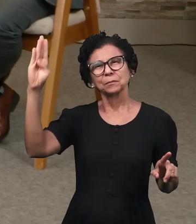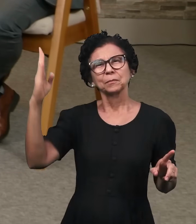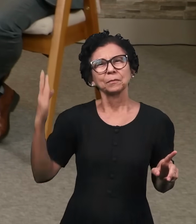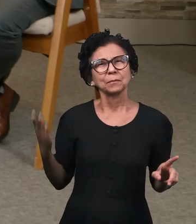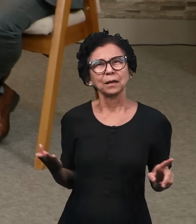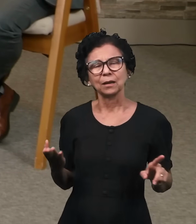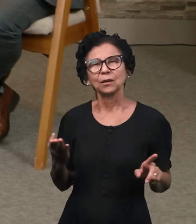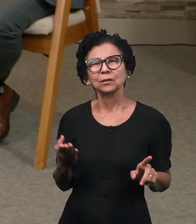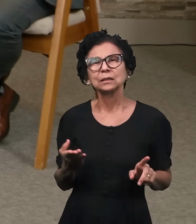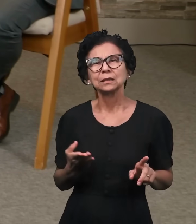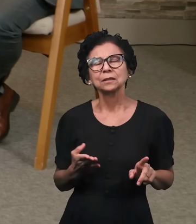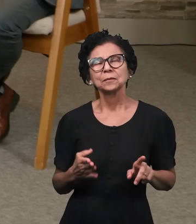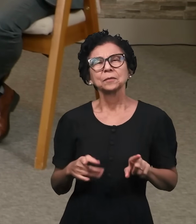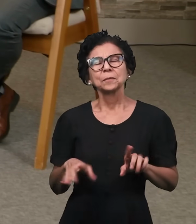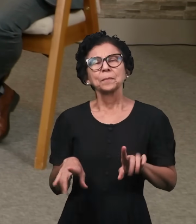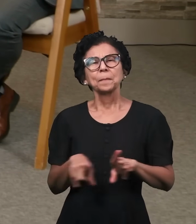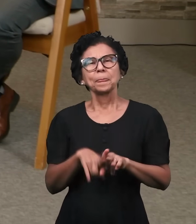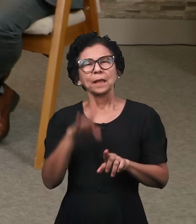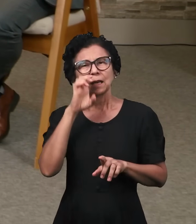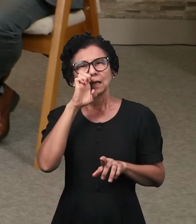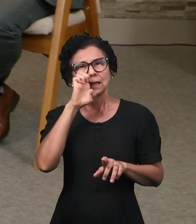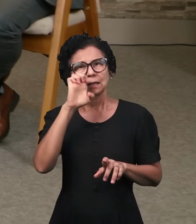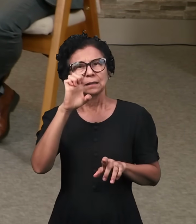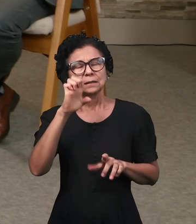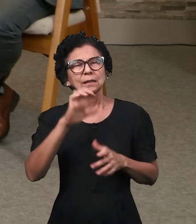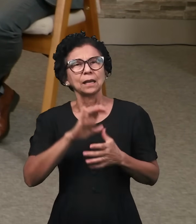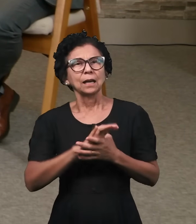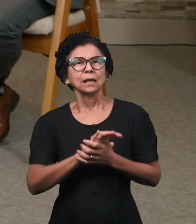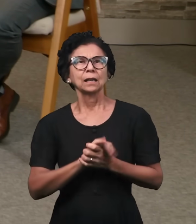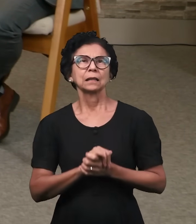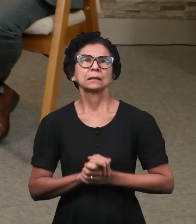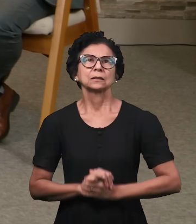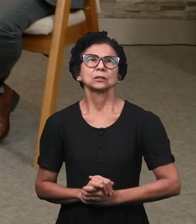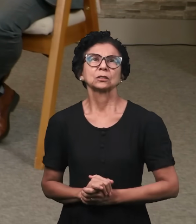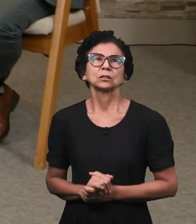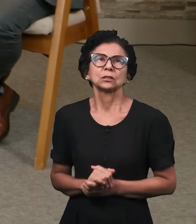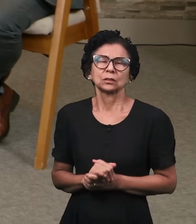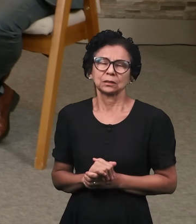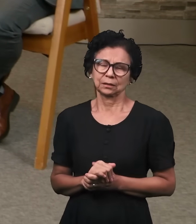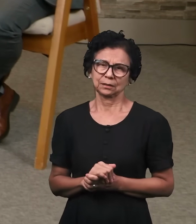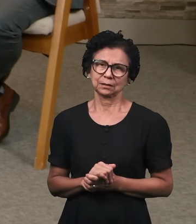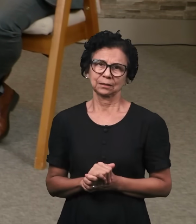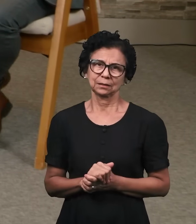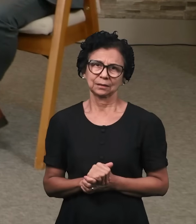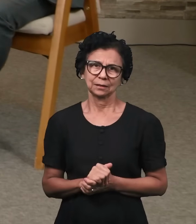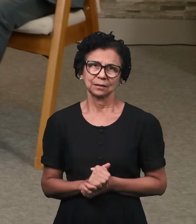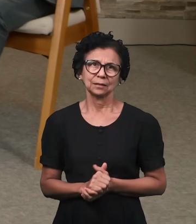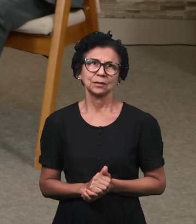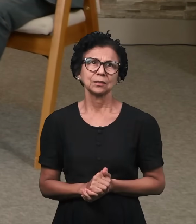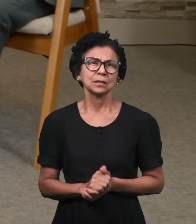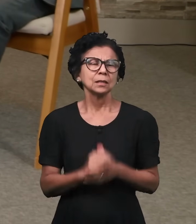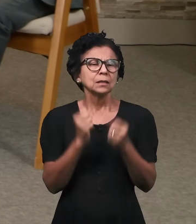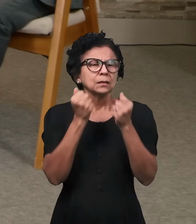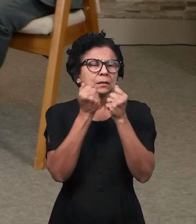em Eclesiastes, capítulo 3, fala sobre o tempo, sobre todas as coisas. Para todas as coisas. Tempo para todas as